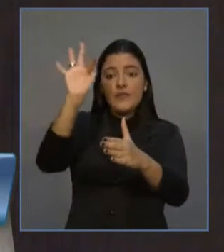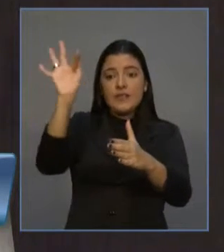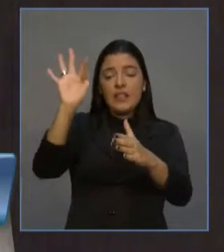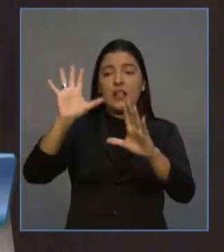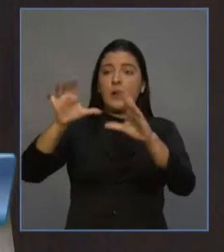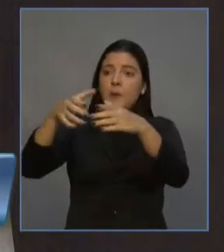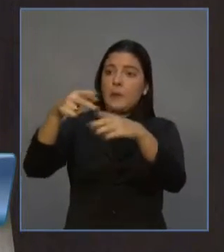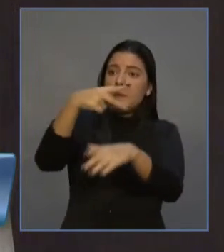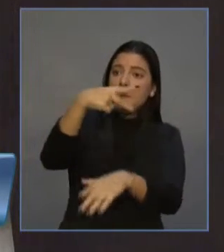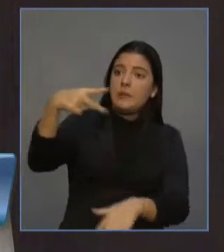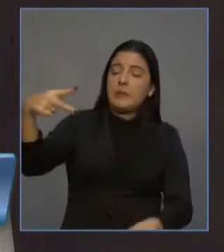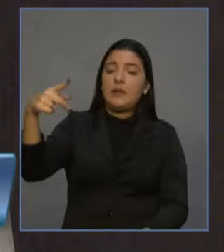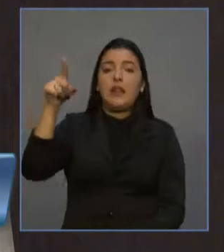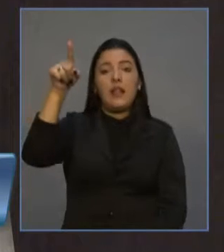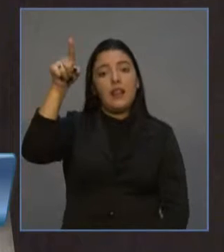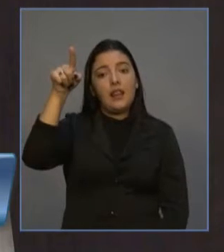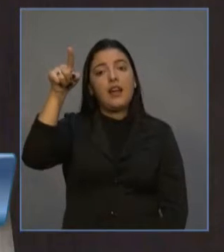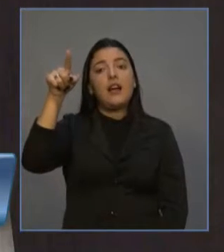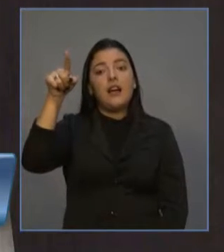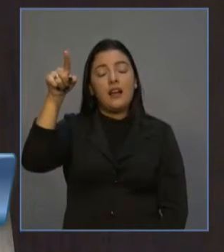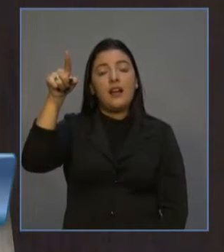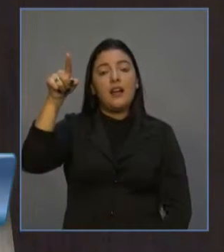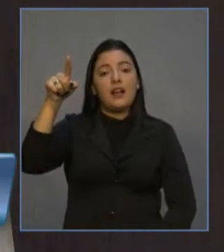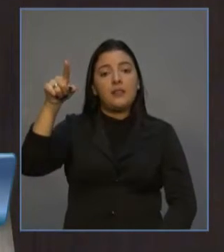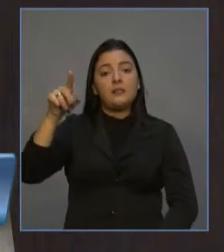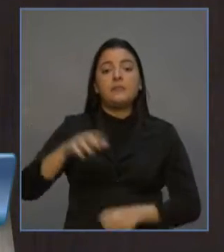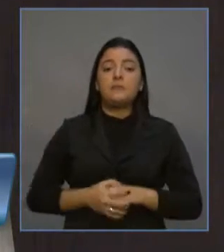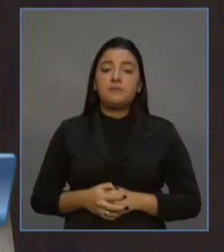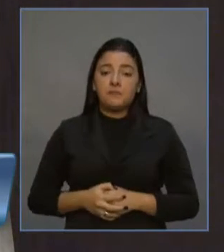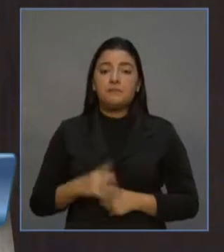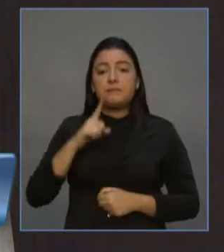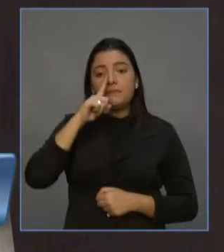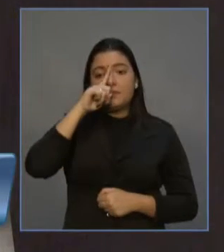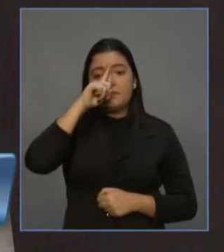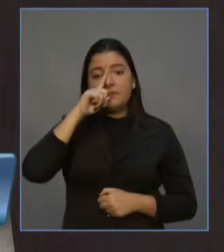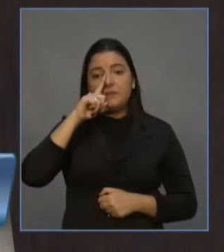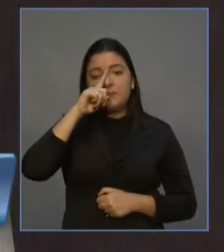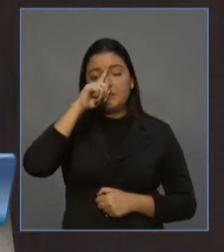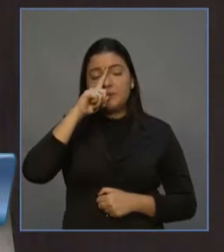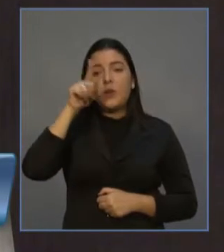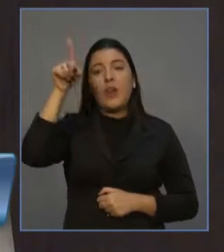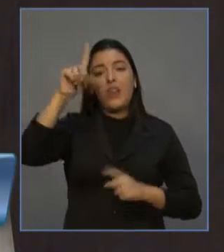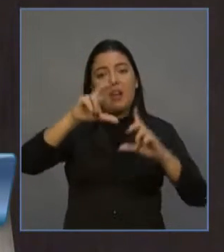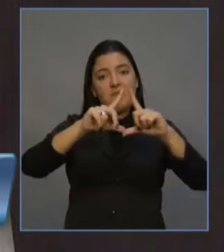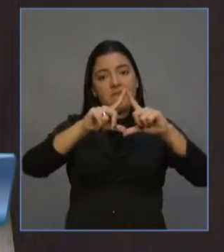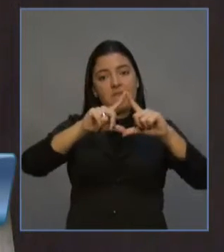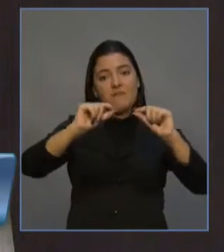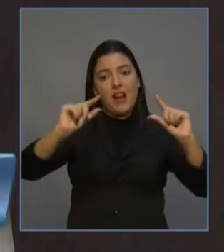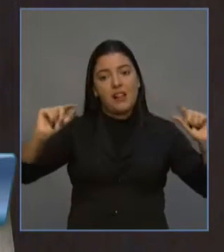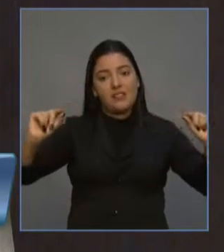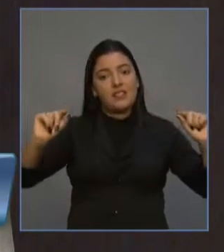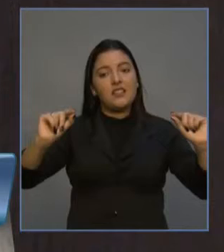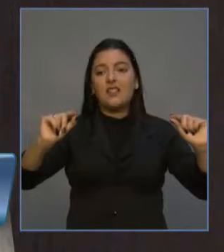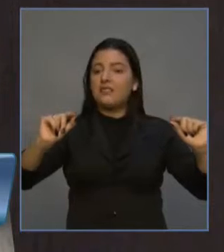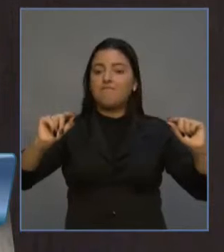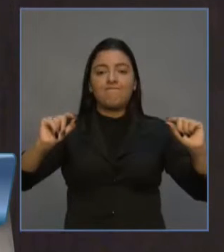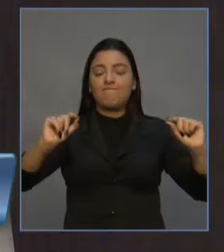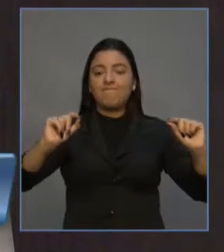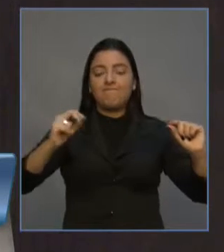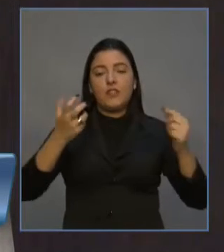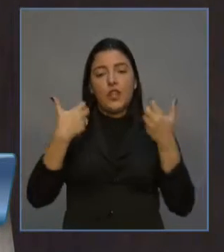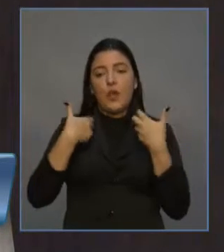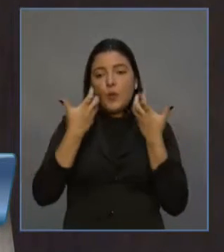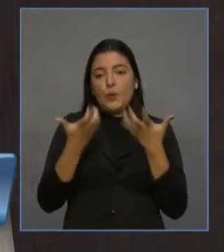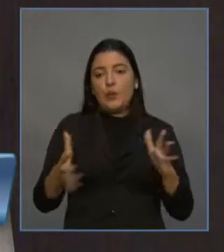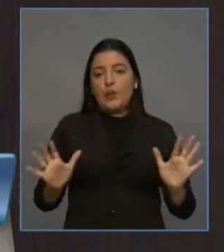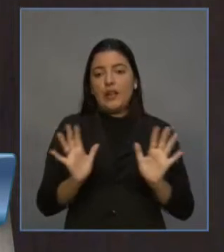legitimada a partir do Palácio do Planalto. É muito perigoso para o país. Eu não quero